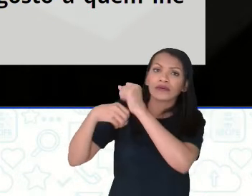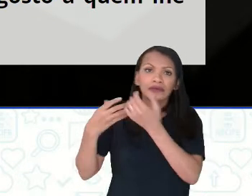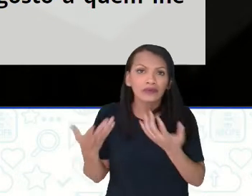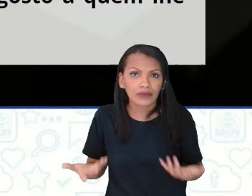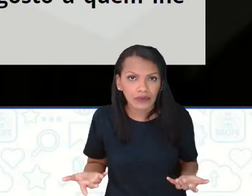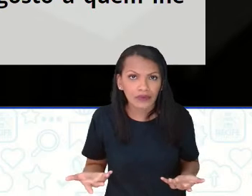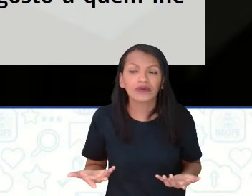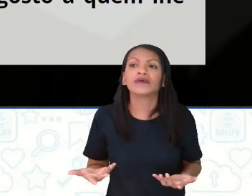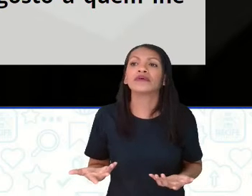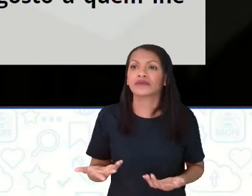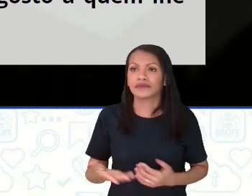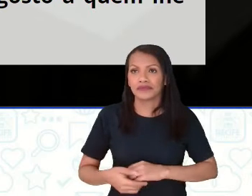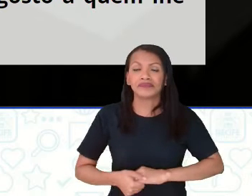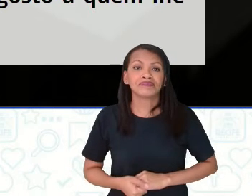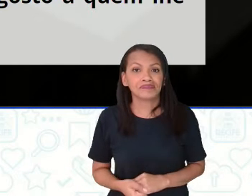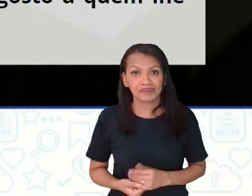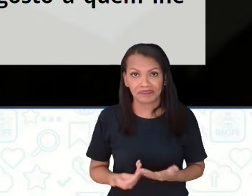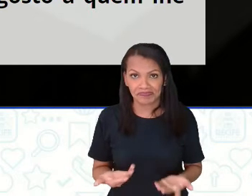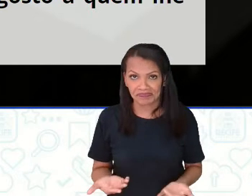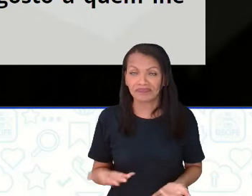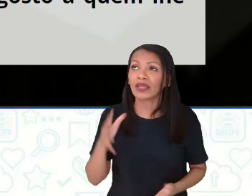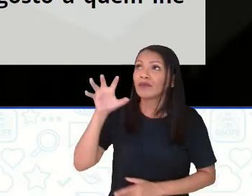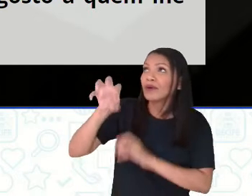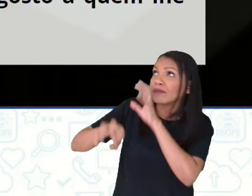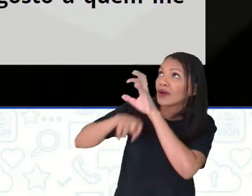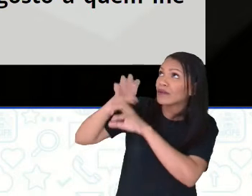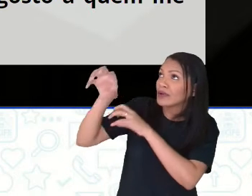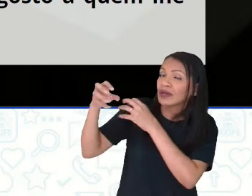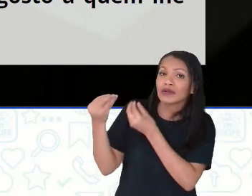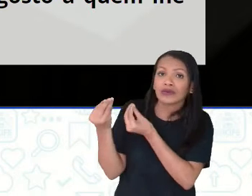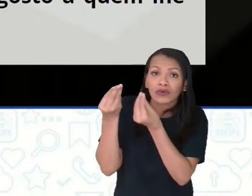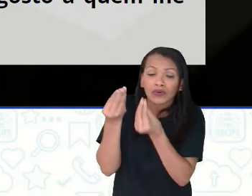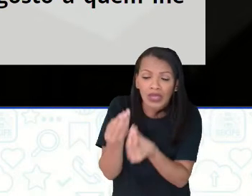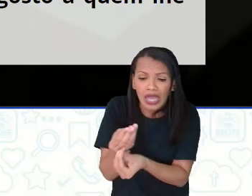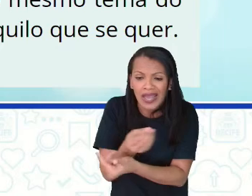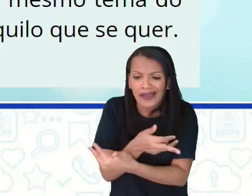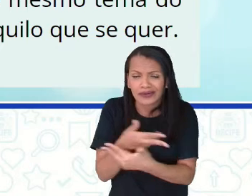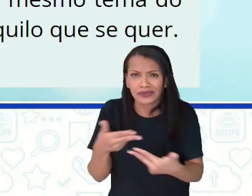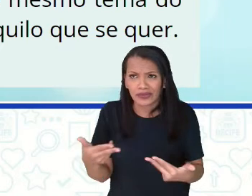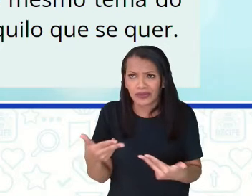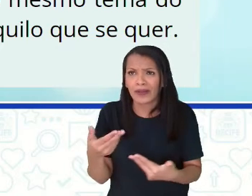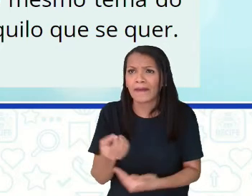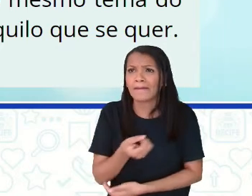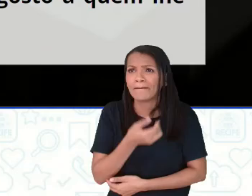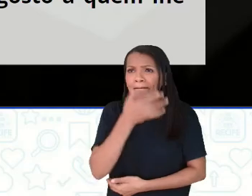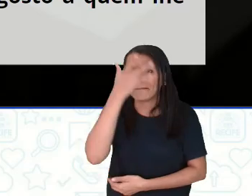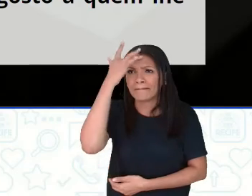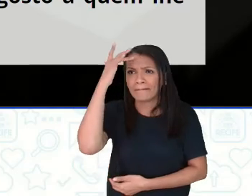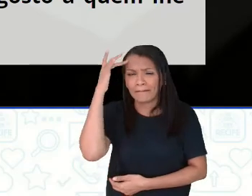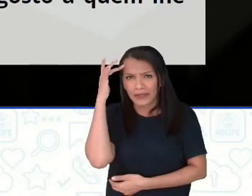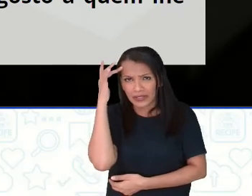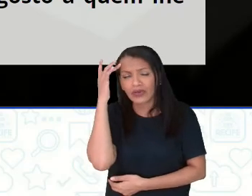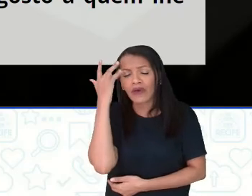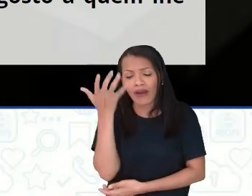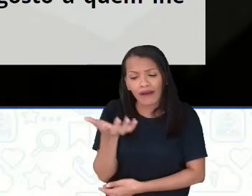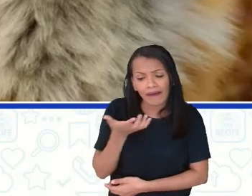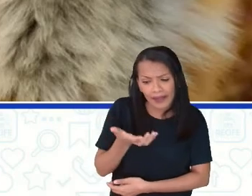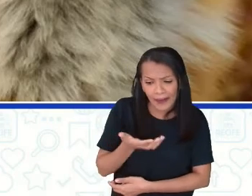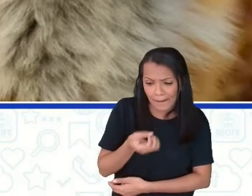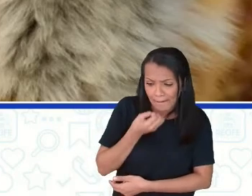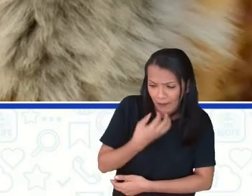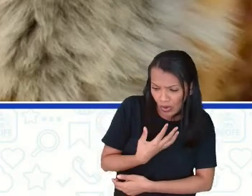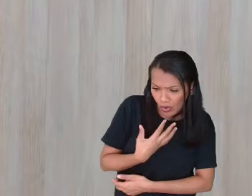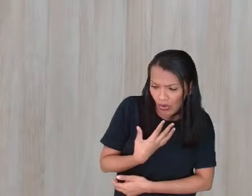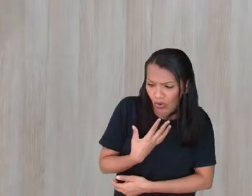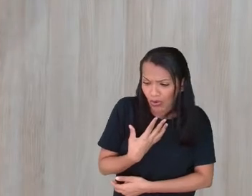e desgostos não dá gosto a quem lhe quer mal, nem desgosto a quem lhe quer bem. Ou seja,